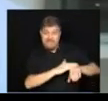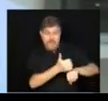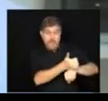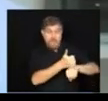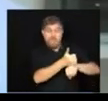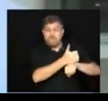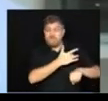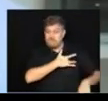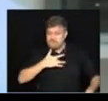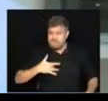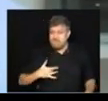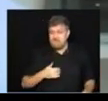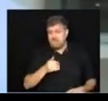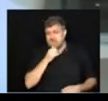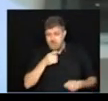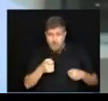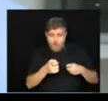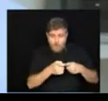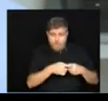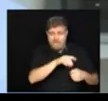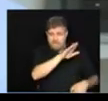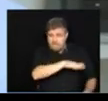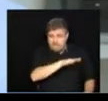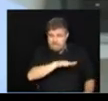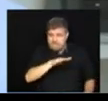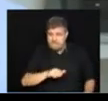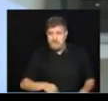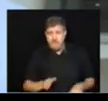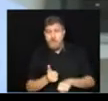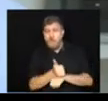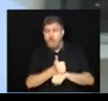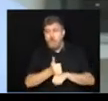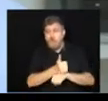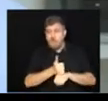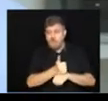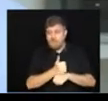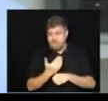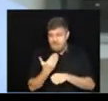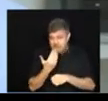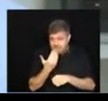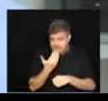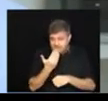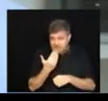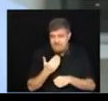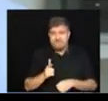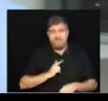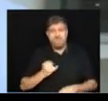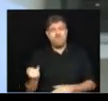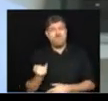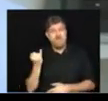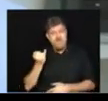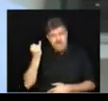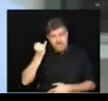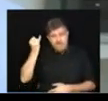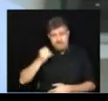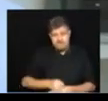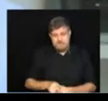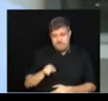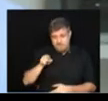saúde, um médico pediatra, nutricionista. É importante aquilo que você se